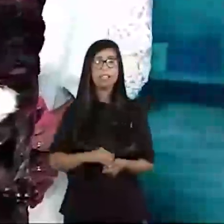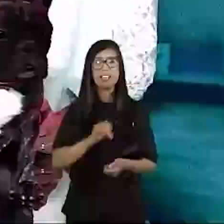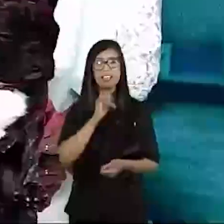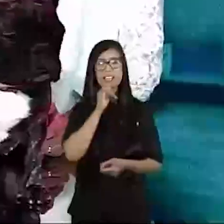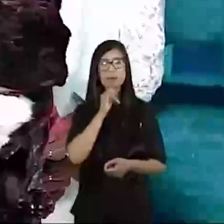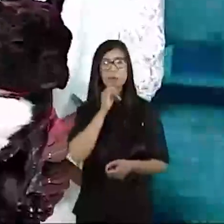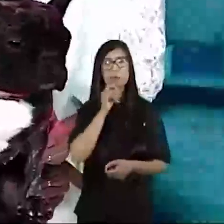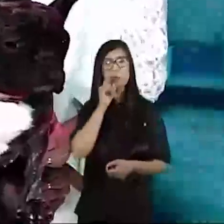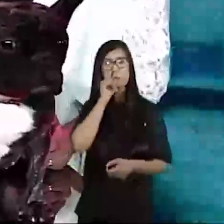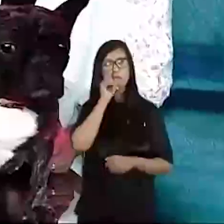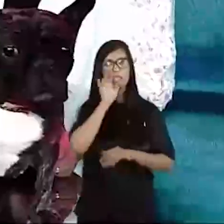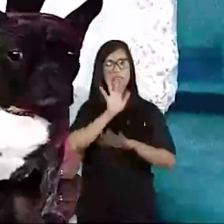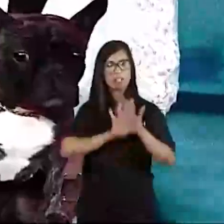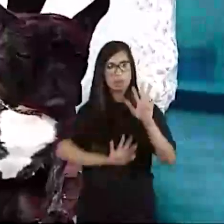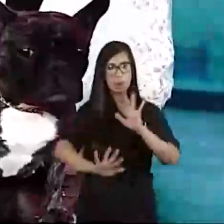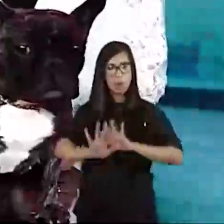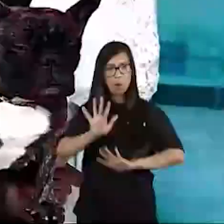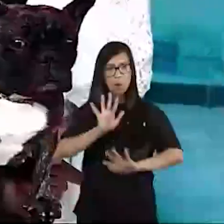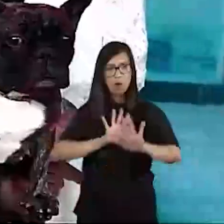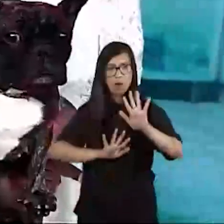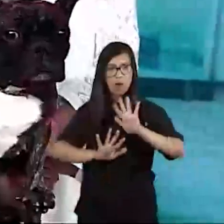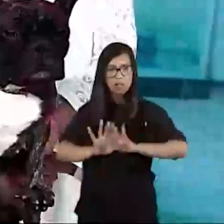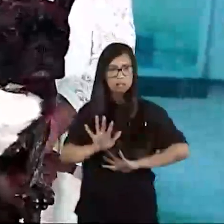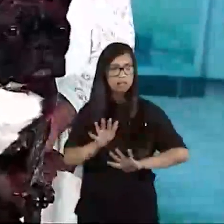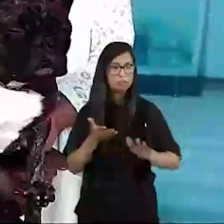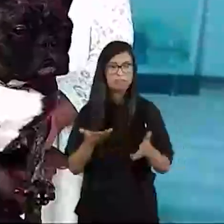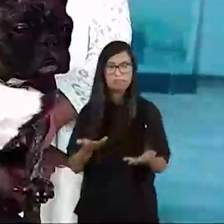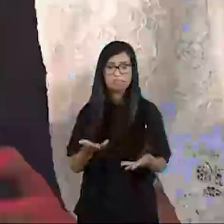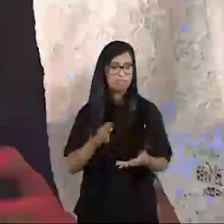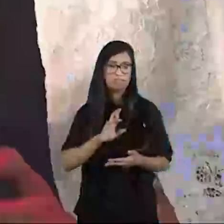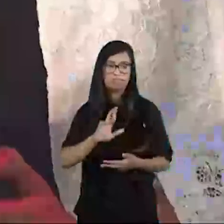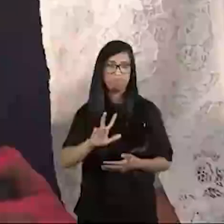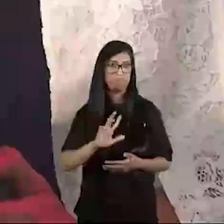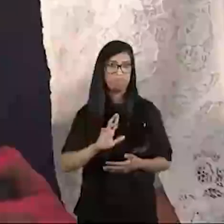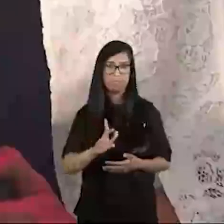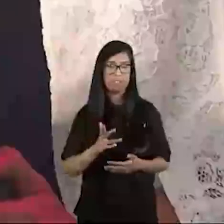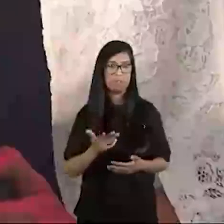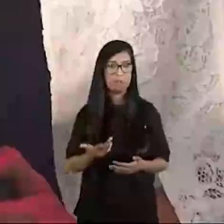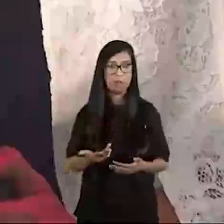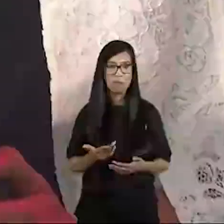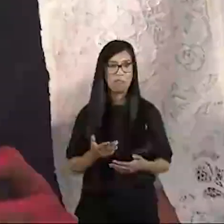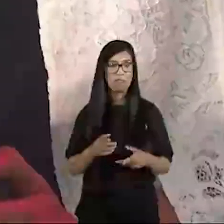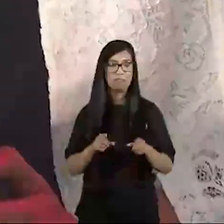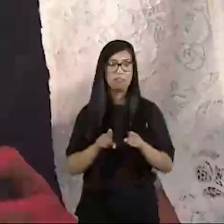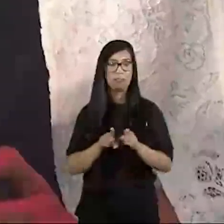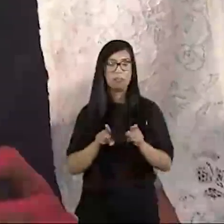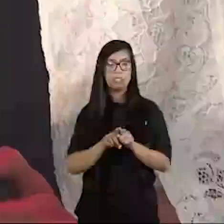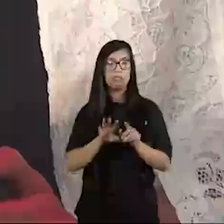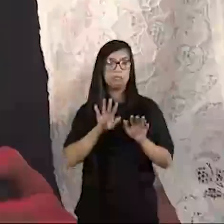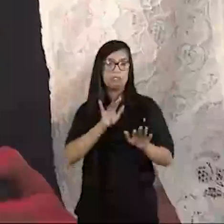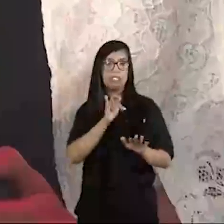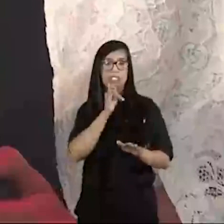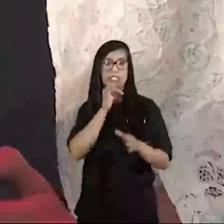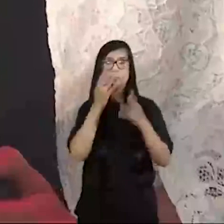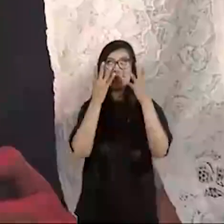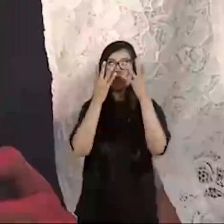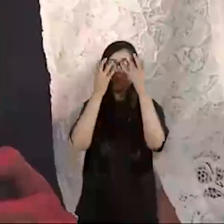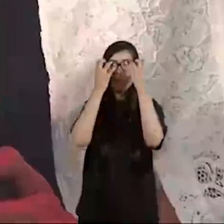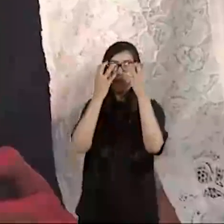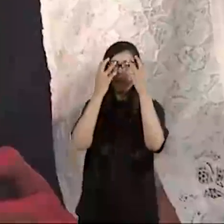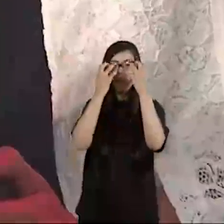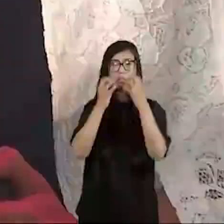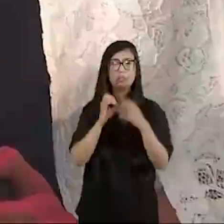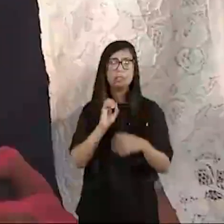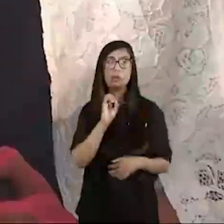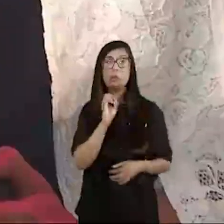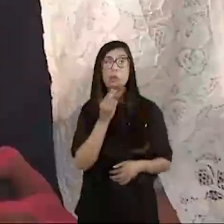de fazer o desenvolvimento da DAP. Lambedura de pata e coceira em regiões interdigitais ou em dobras faciais,